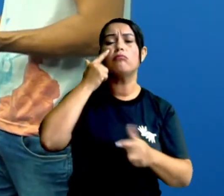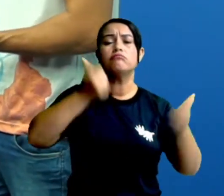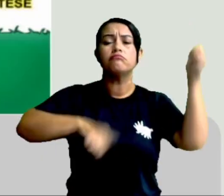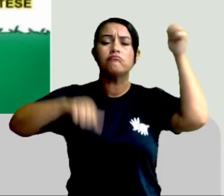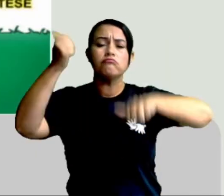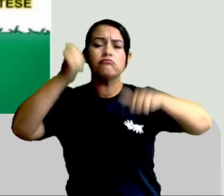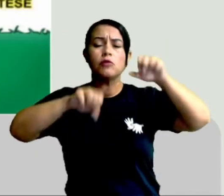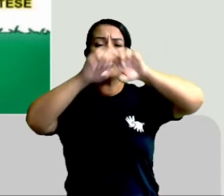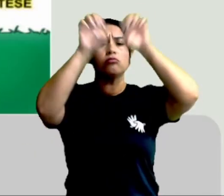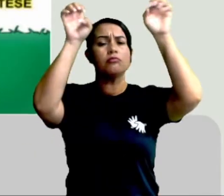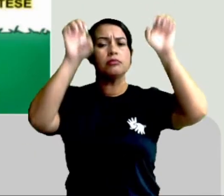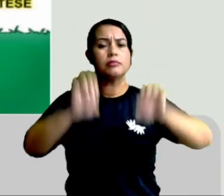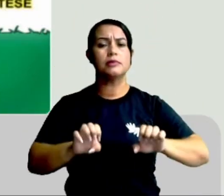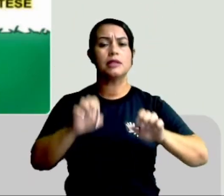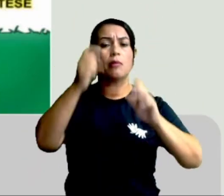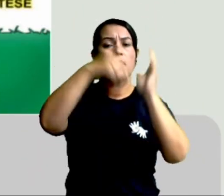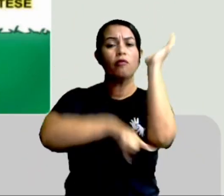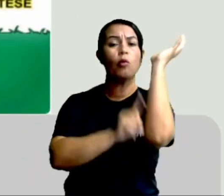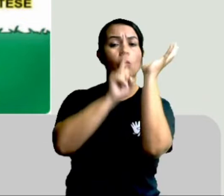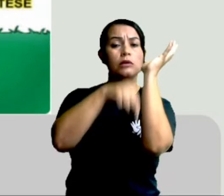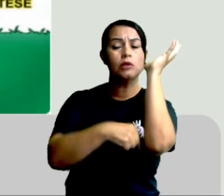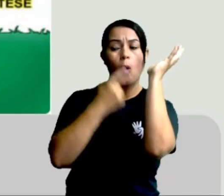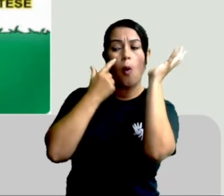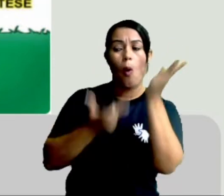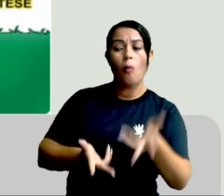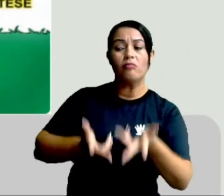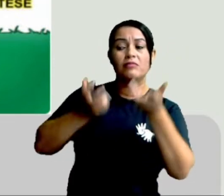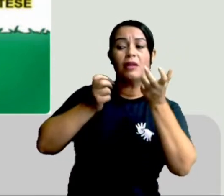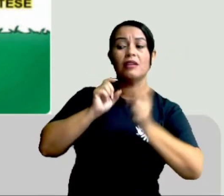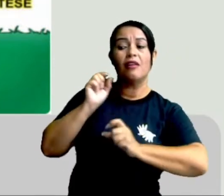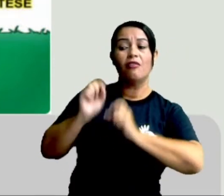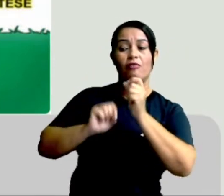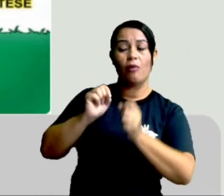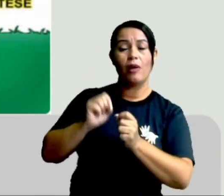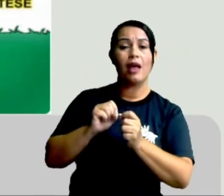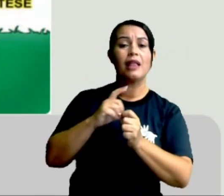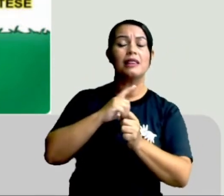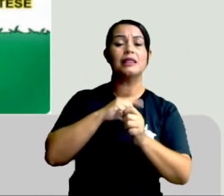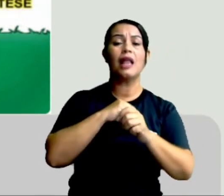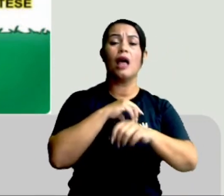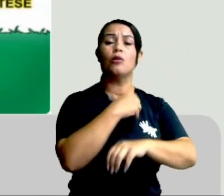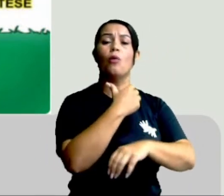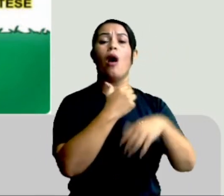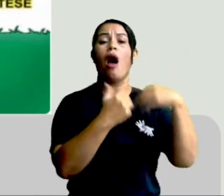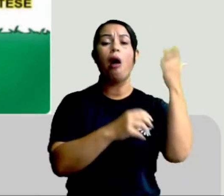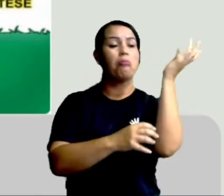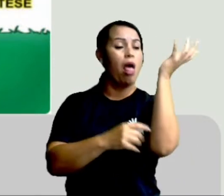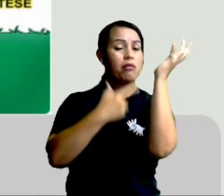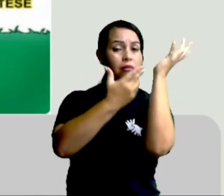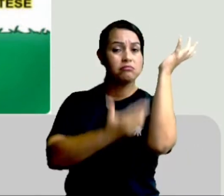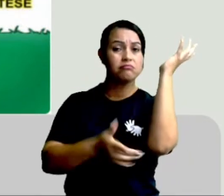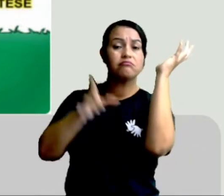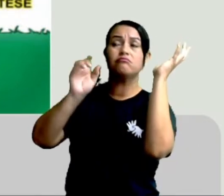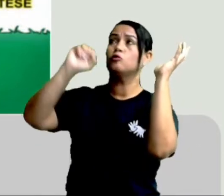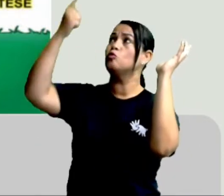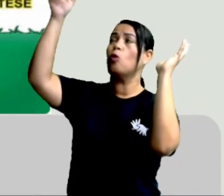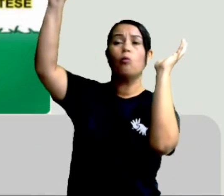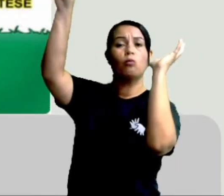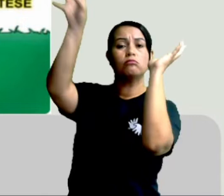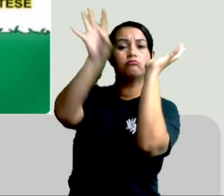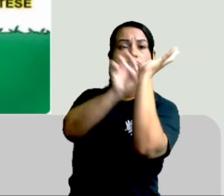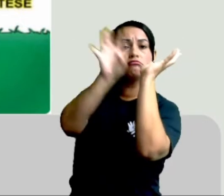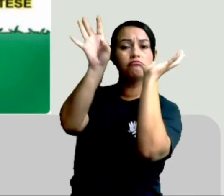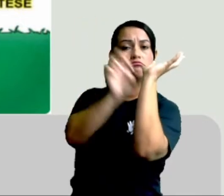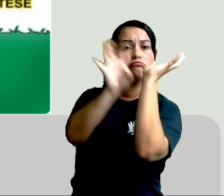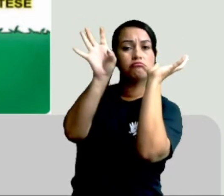o esquema da fotossíntese, a gente vai observar que a planta ela vai receber essa energia solar e, recebendo